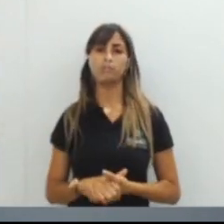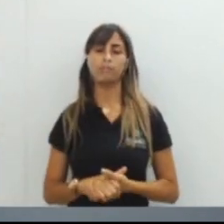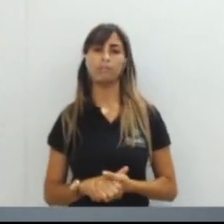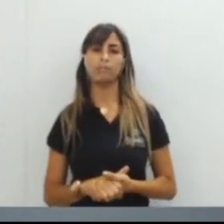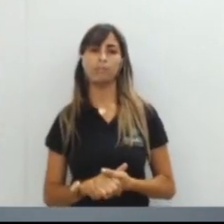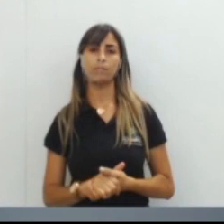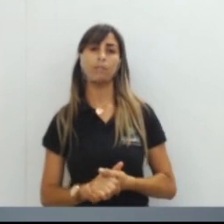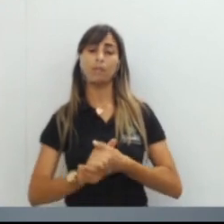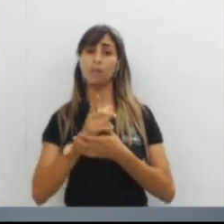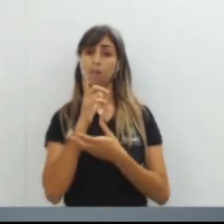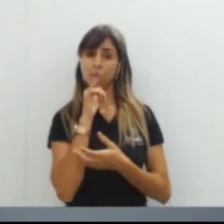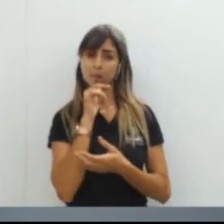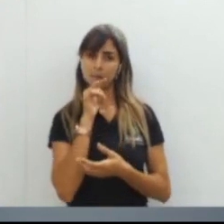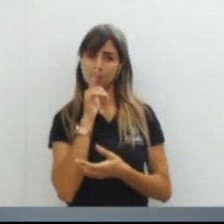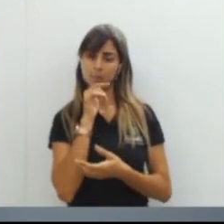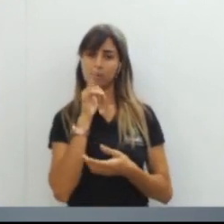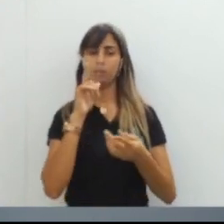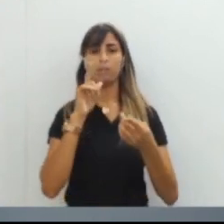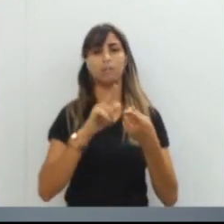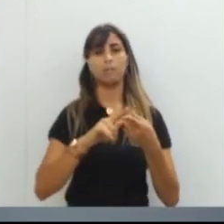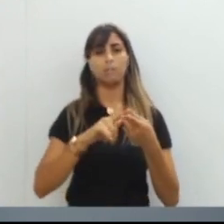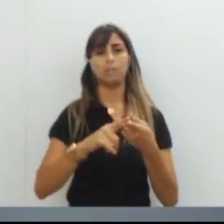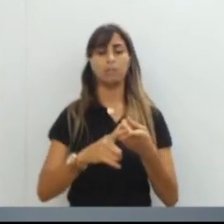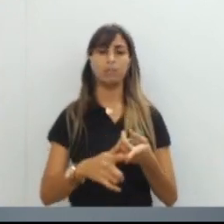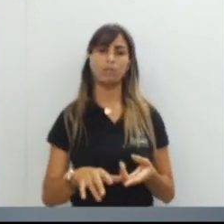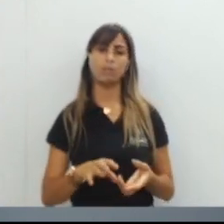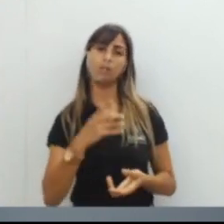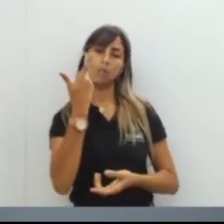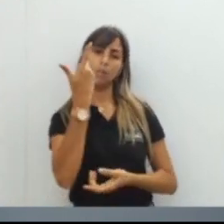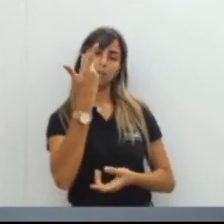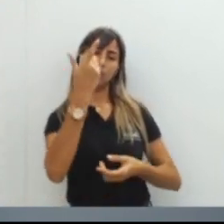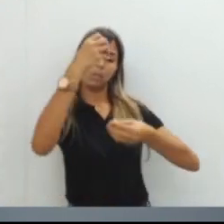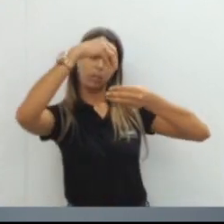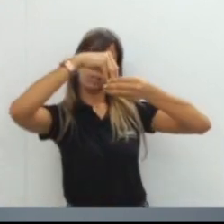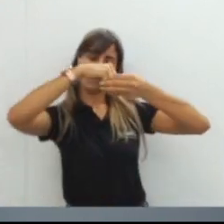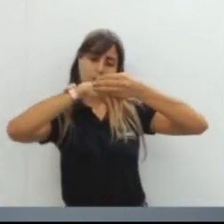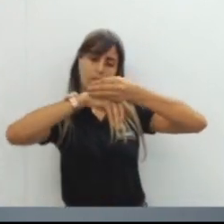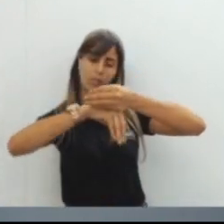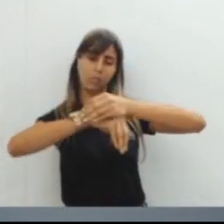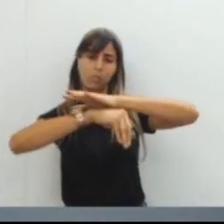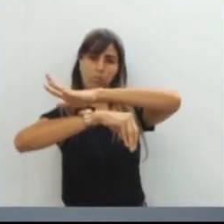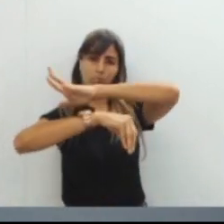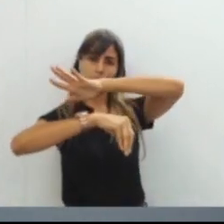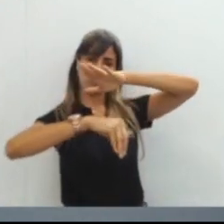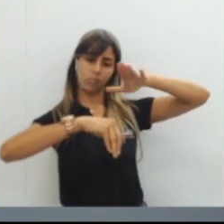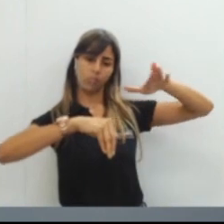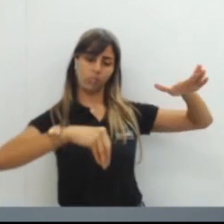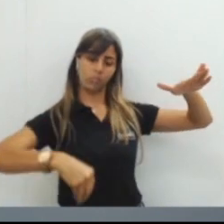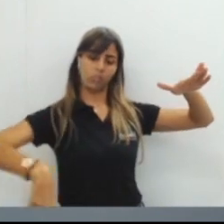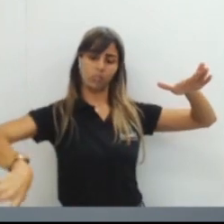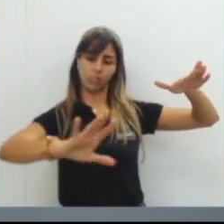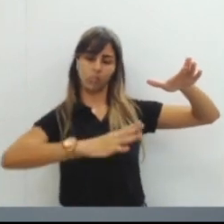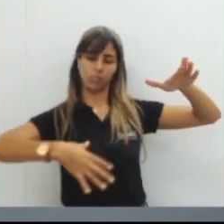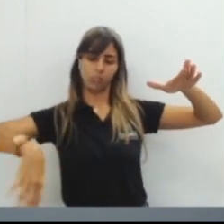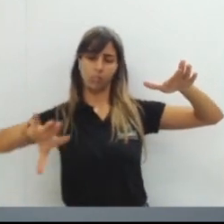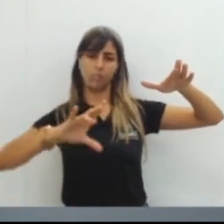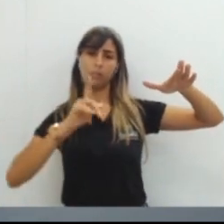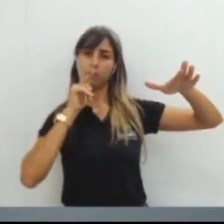Sendo essas águas interiores superficiais ou subterrâneas, embaixo do solo, como são os